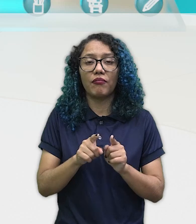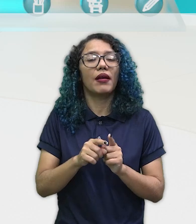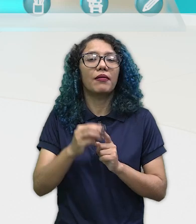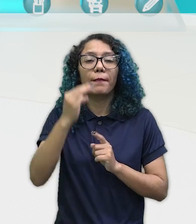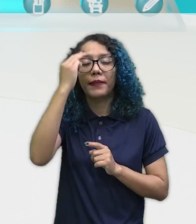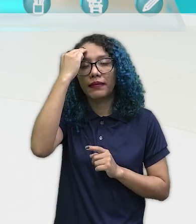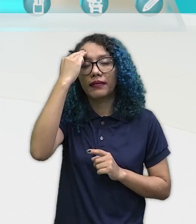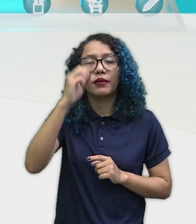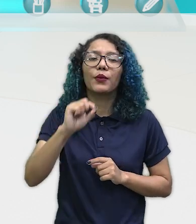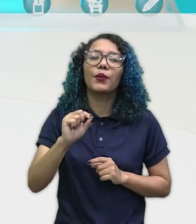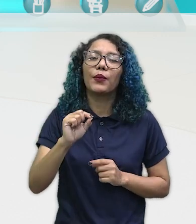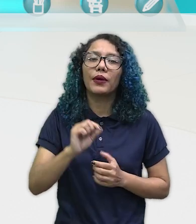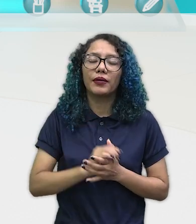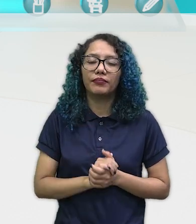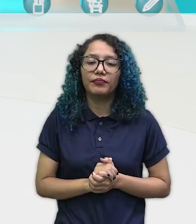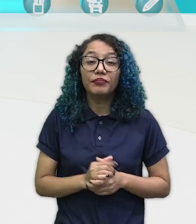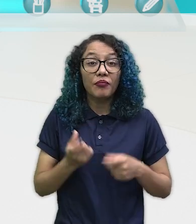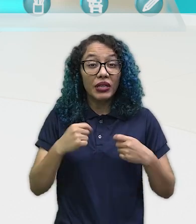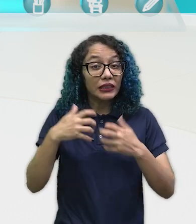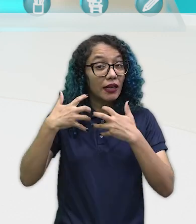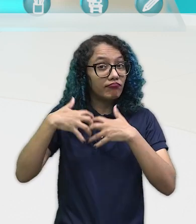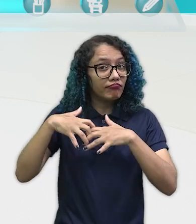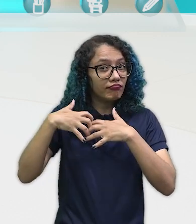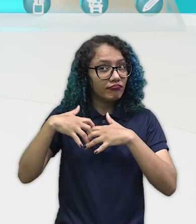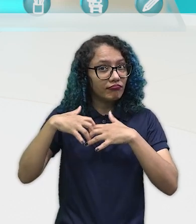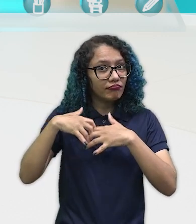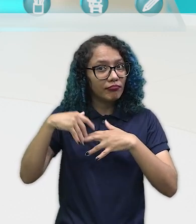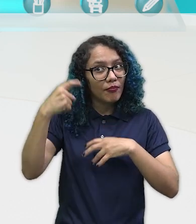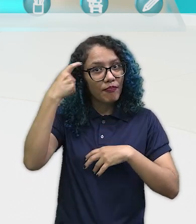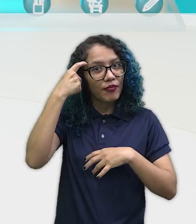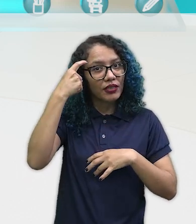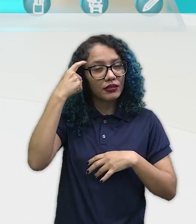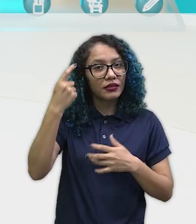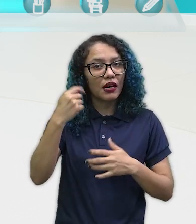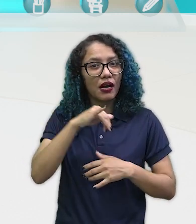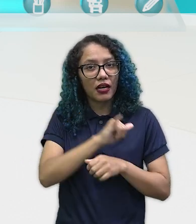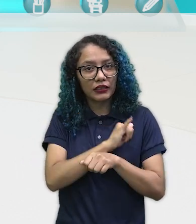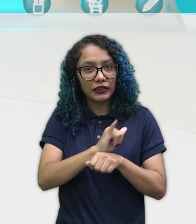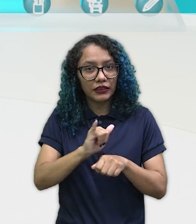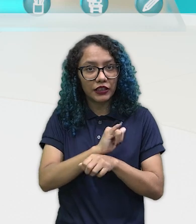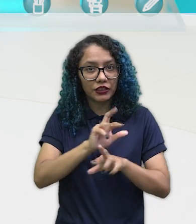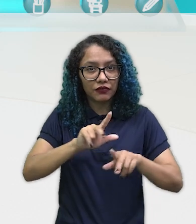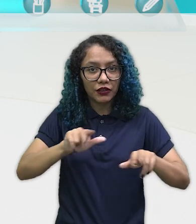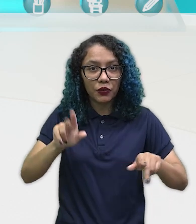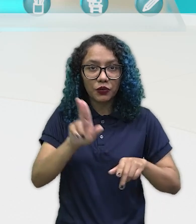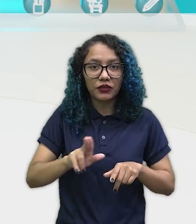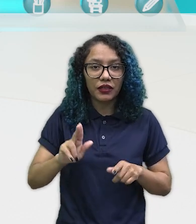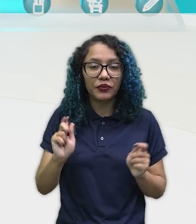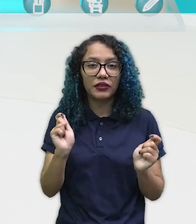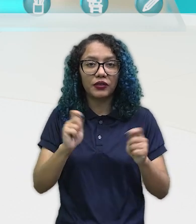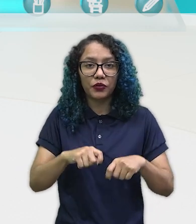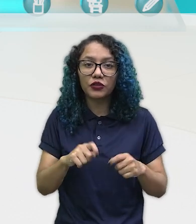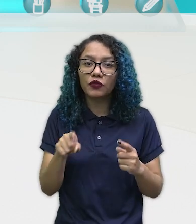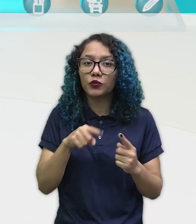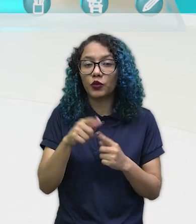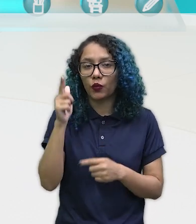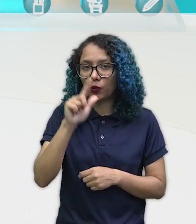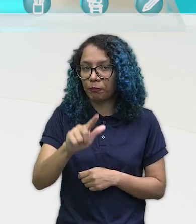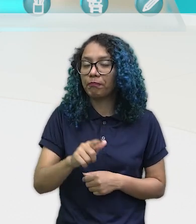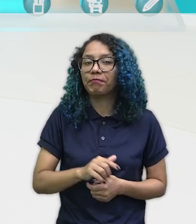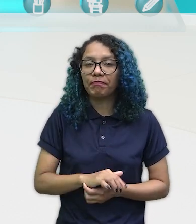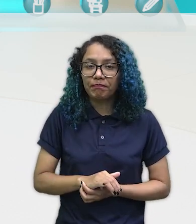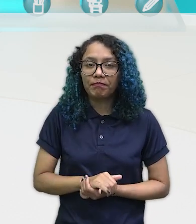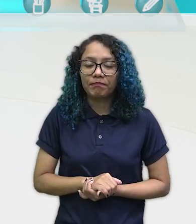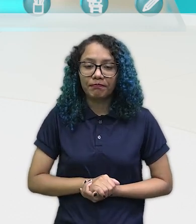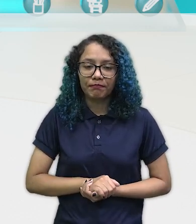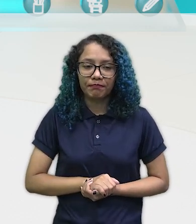mental, uma vez que precisam raciocinar, utilizar táticas e estratégias diferentes para alcançar os seus